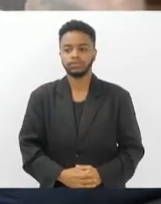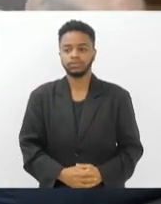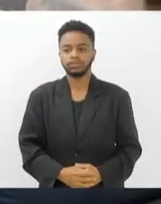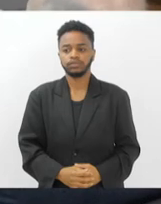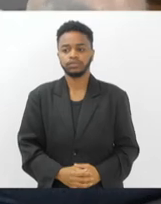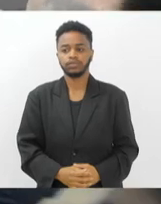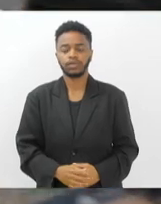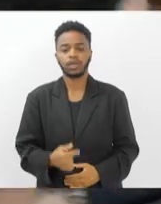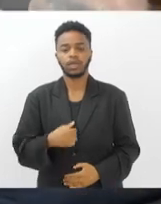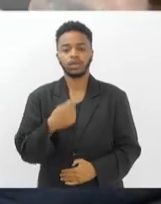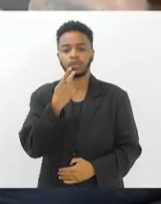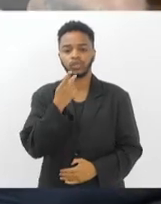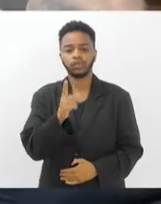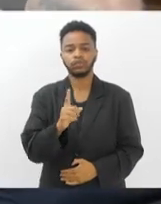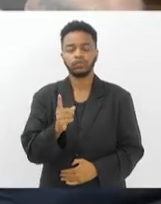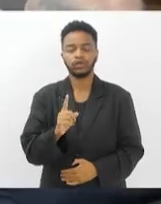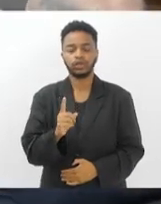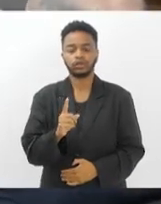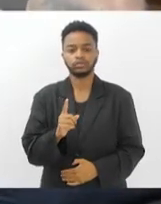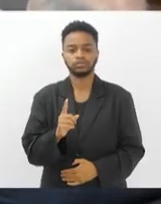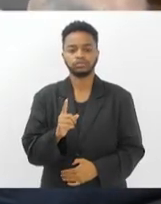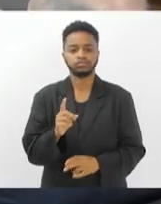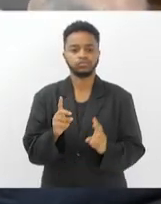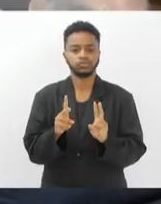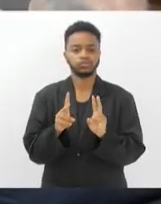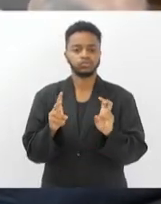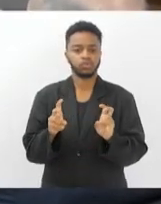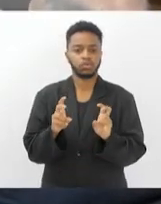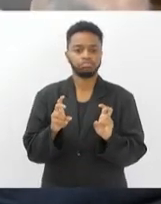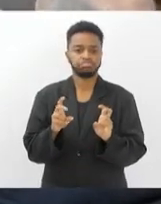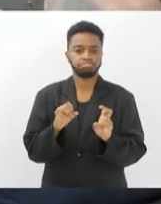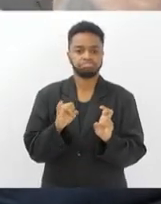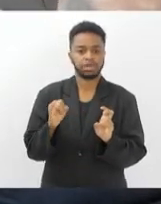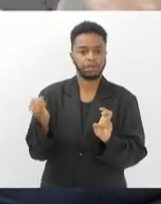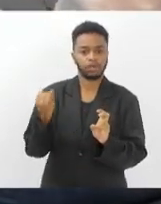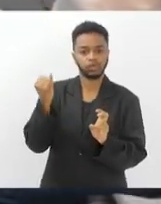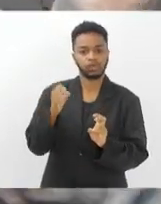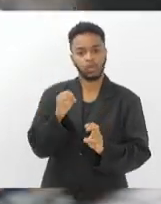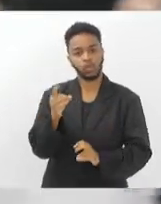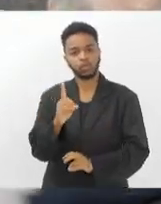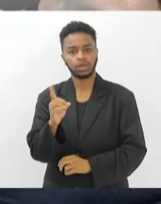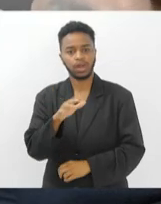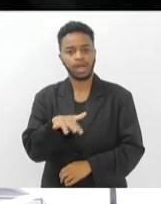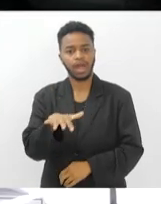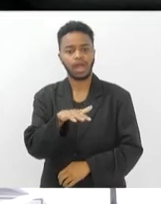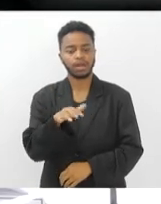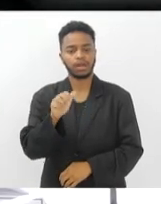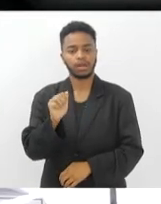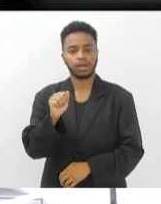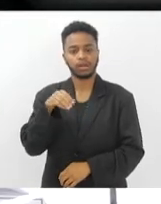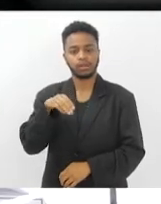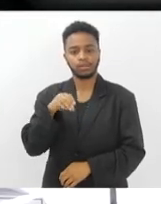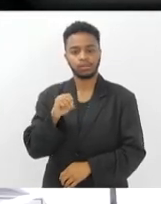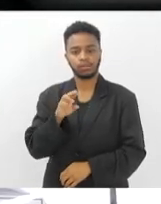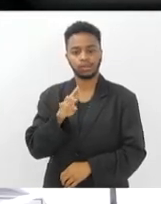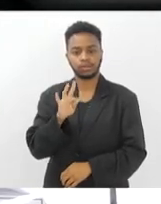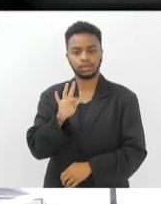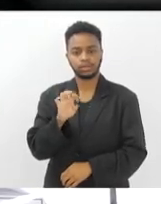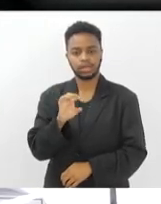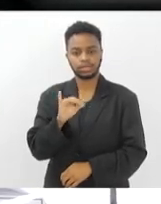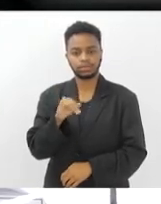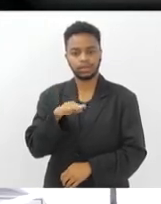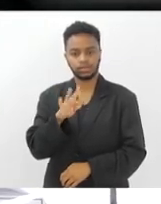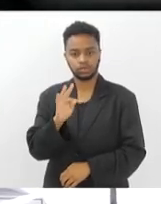no mérito da importância das áreas de amortecimento